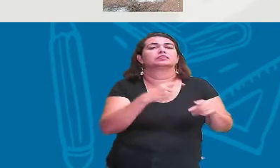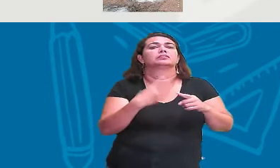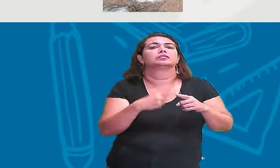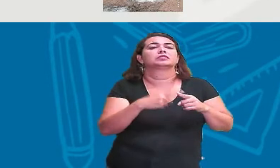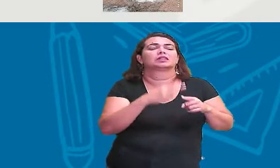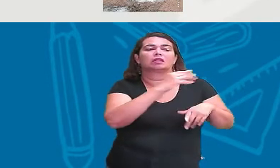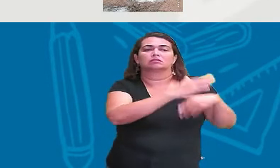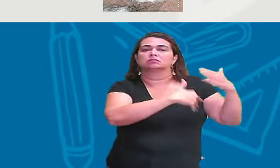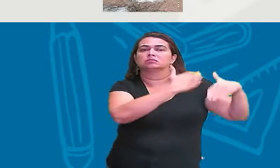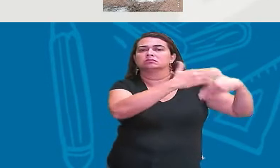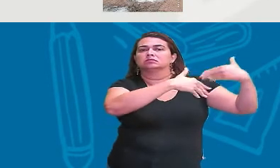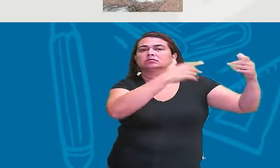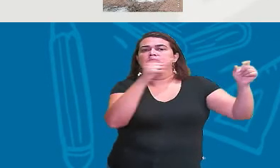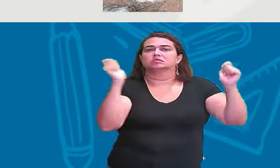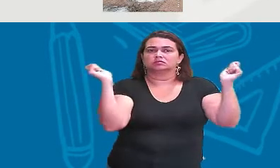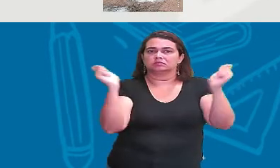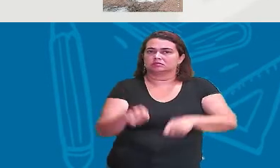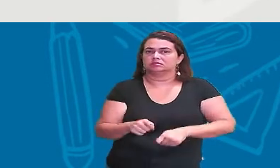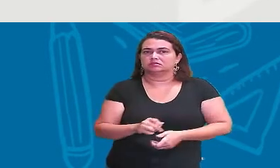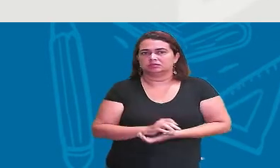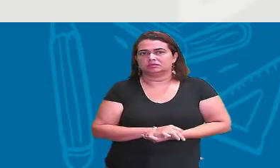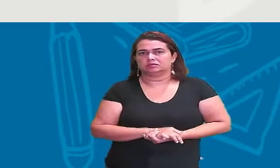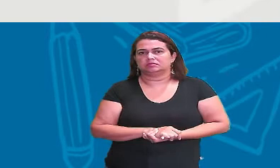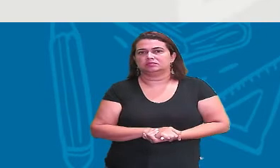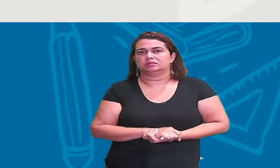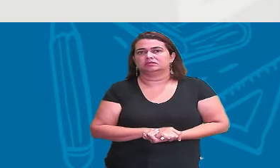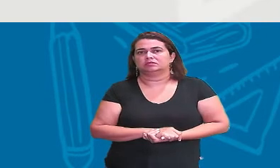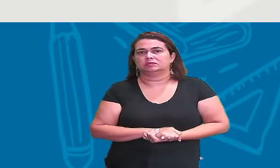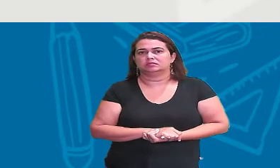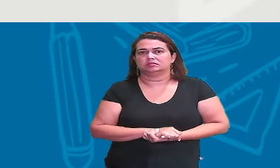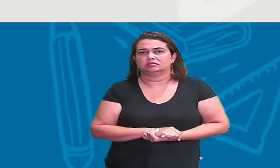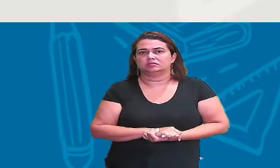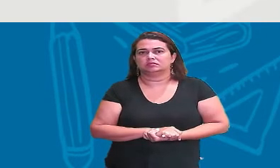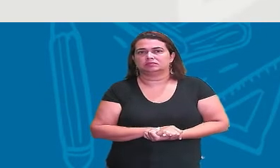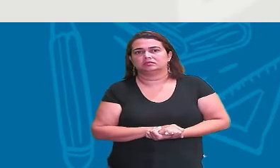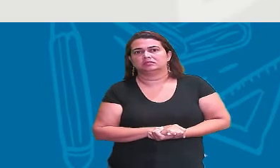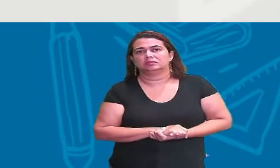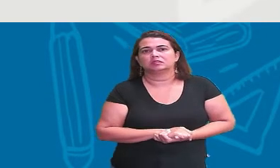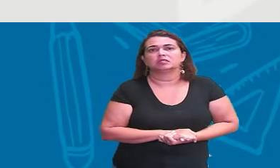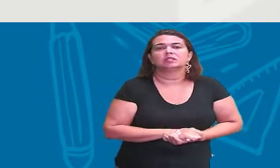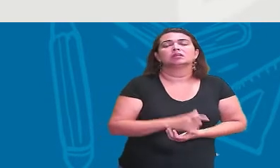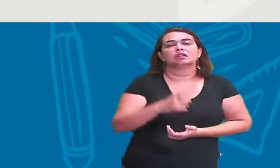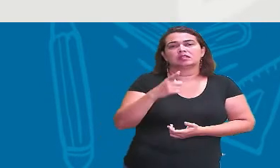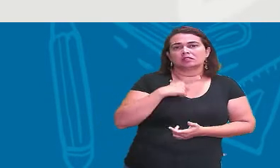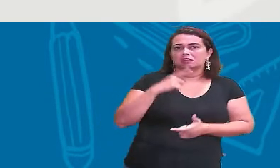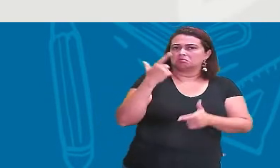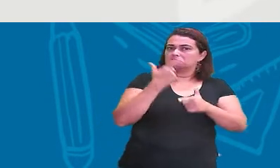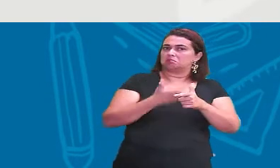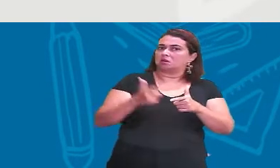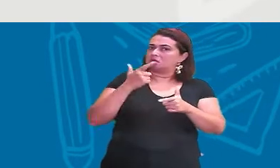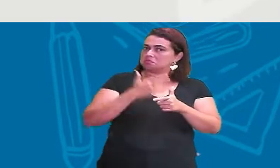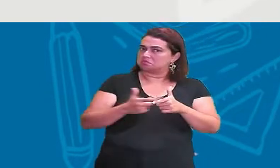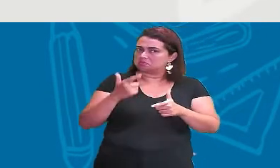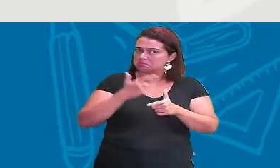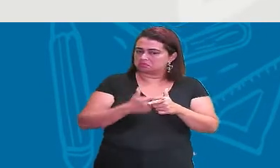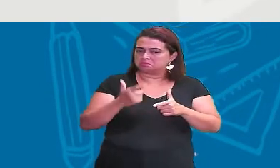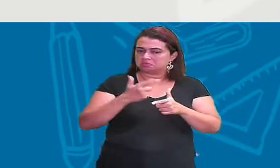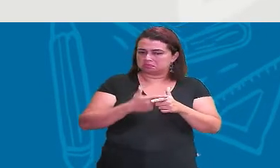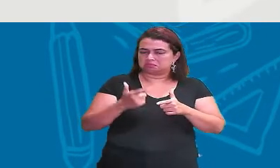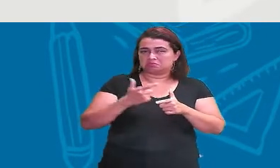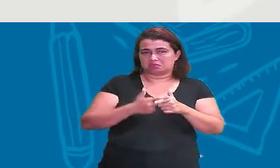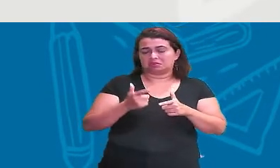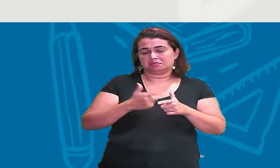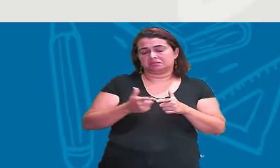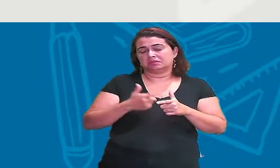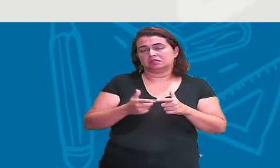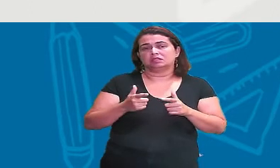rurais, tá certo? Seguindo. Alguns problemas, querendo ou não, né? A gente não pode esquecer disso